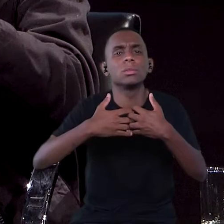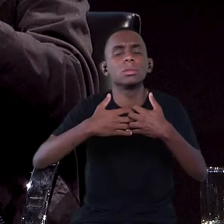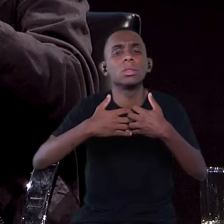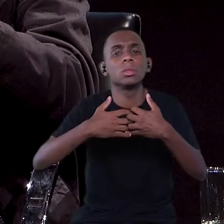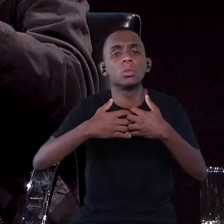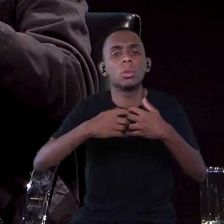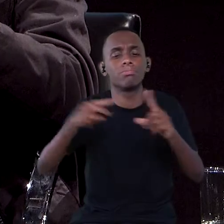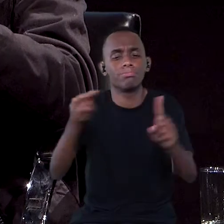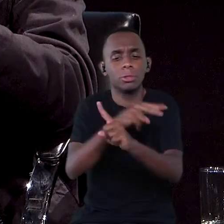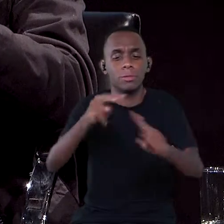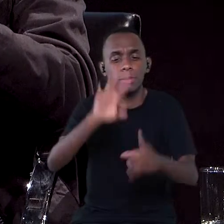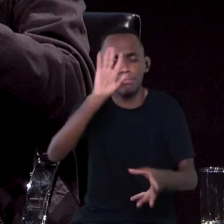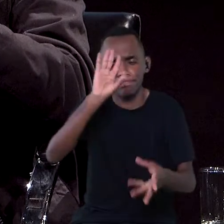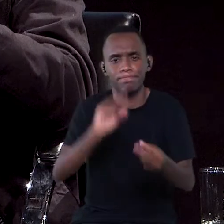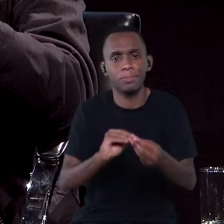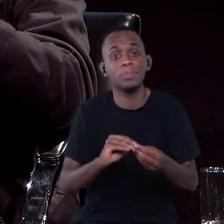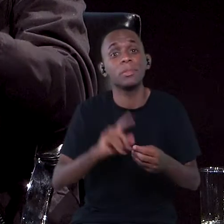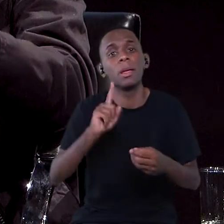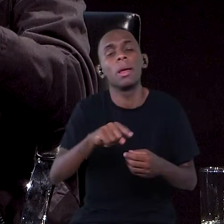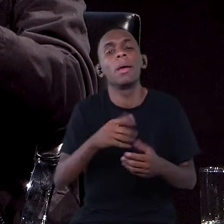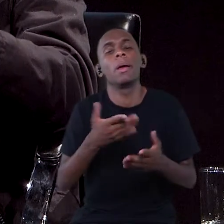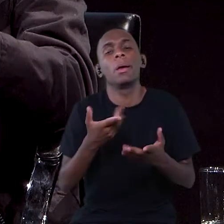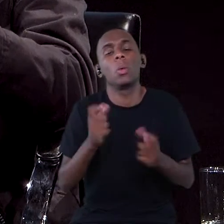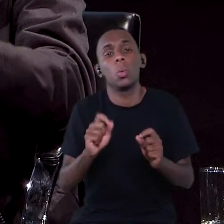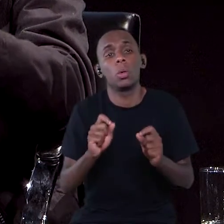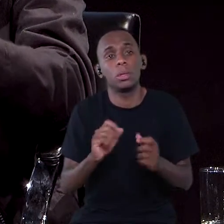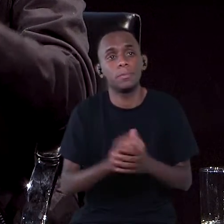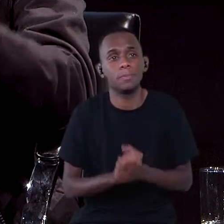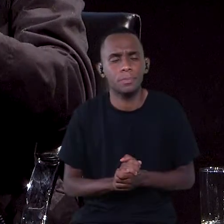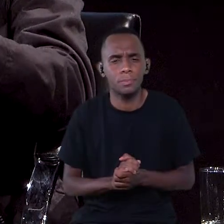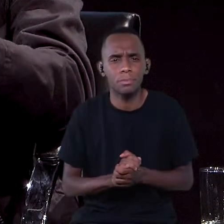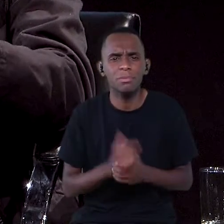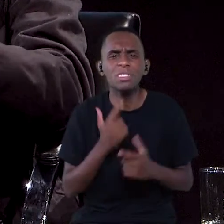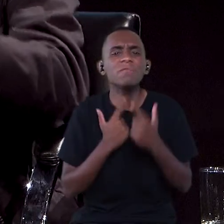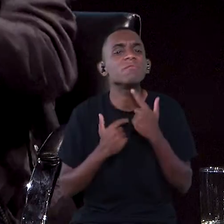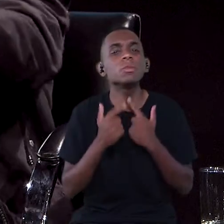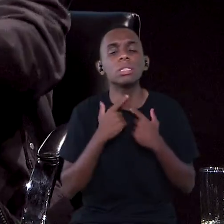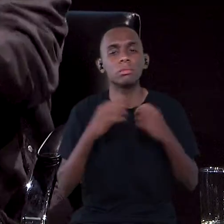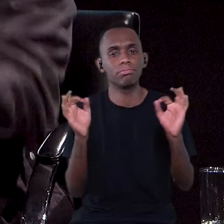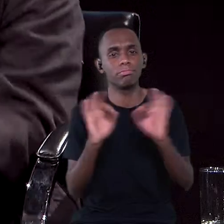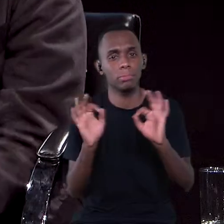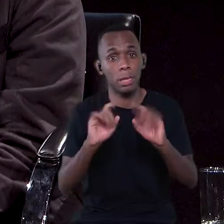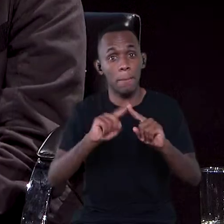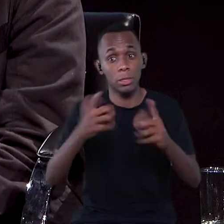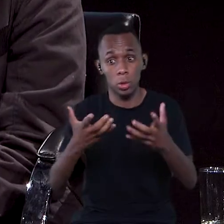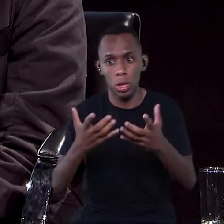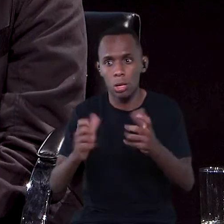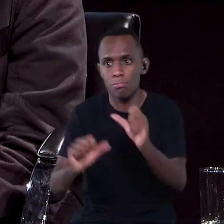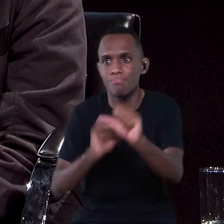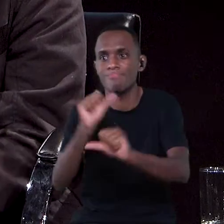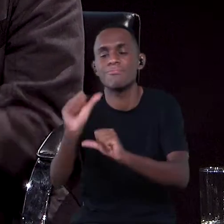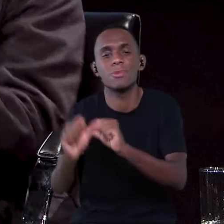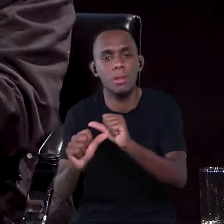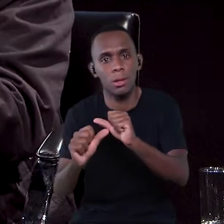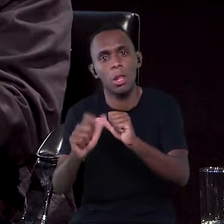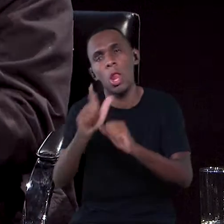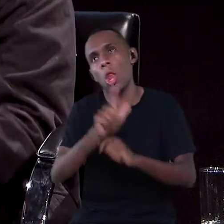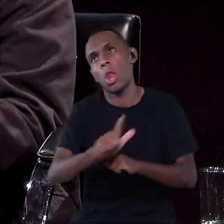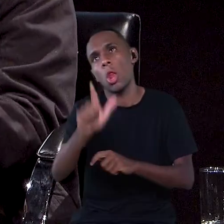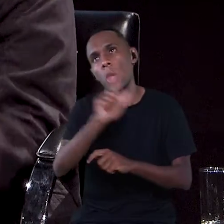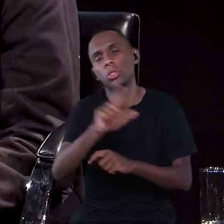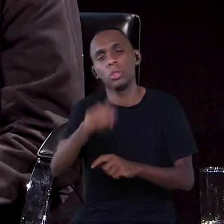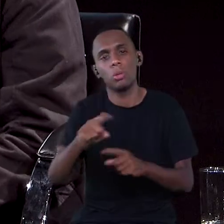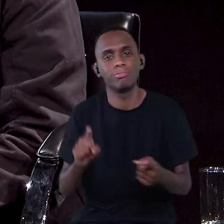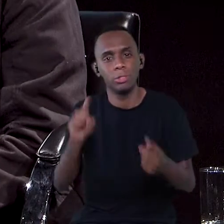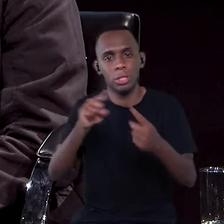reduzida, né? Que é você passar de um estado não desejável para um estado desejável. Claro, essa é a noção